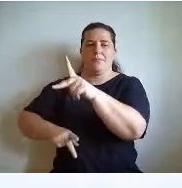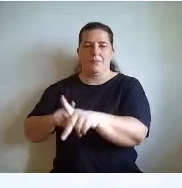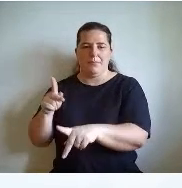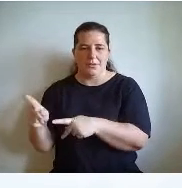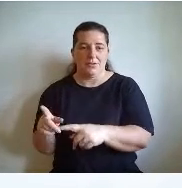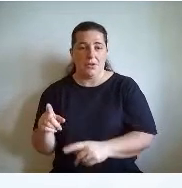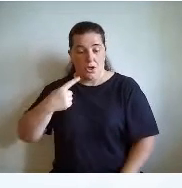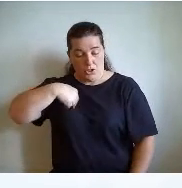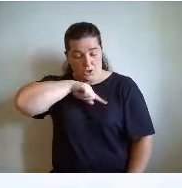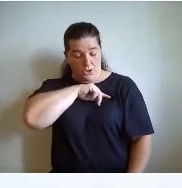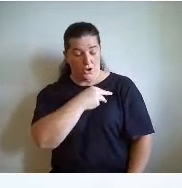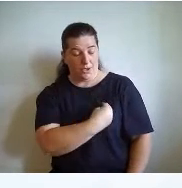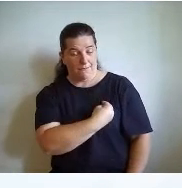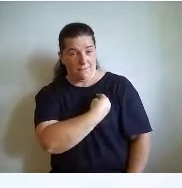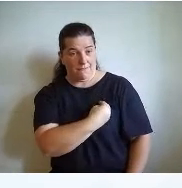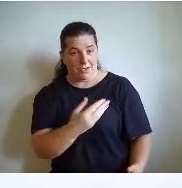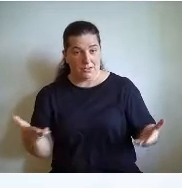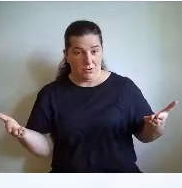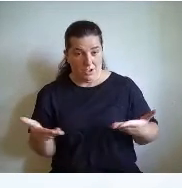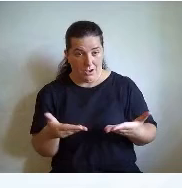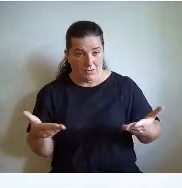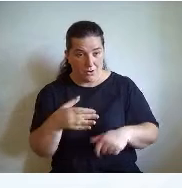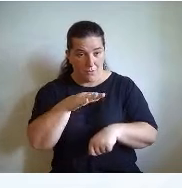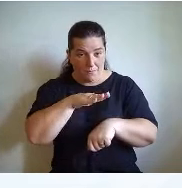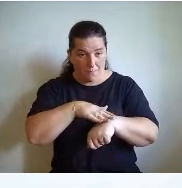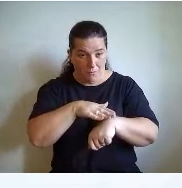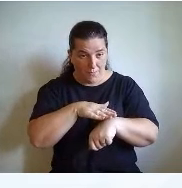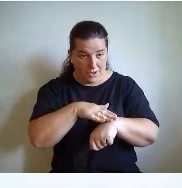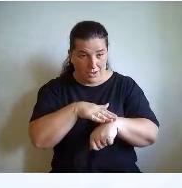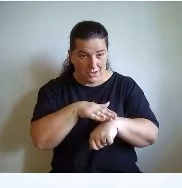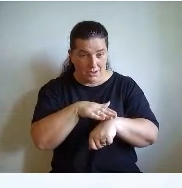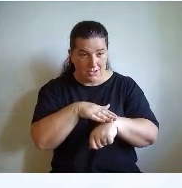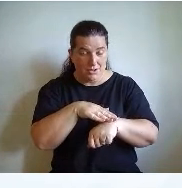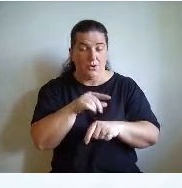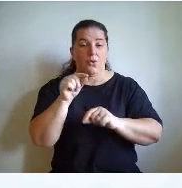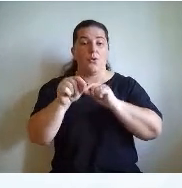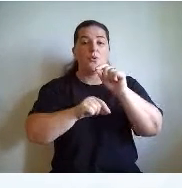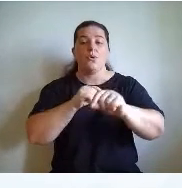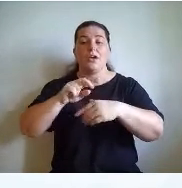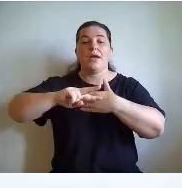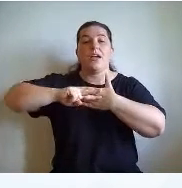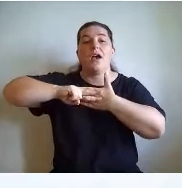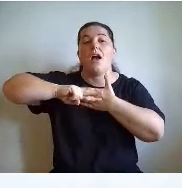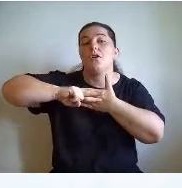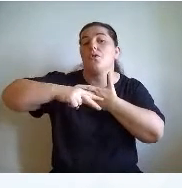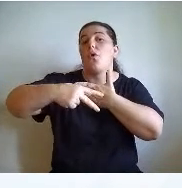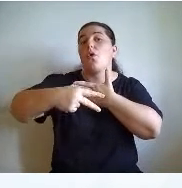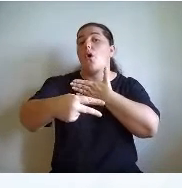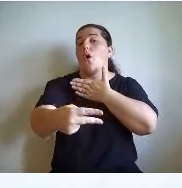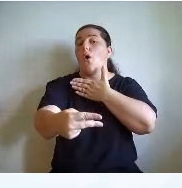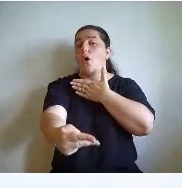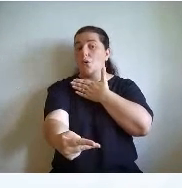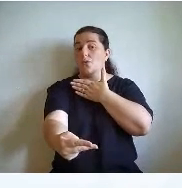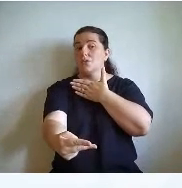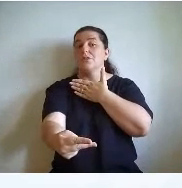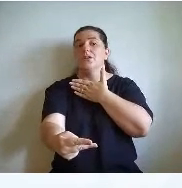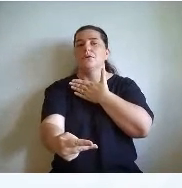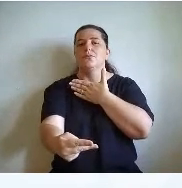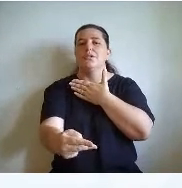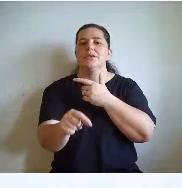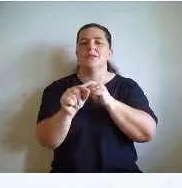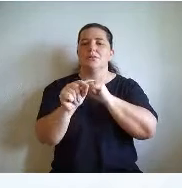estamos vivendo agora, neste momento, exatamente o reflexo dessa